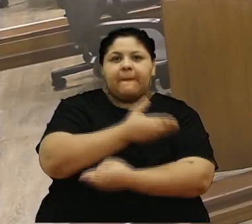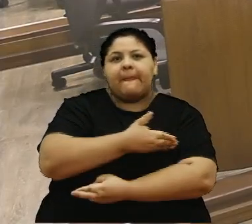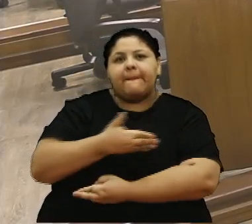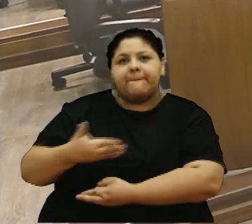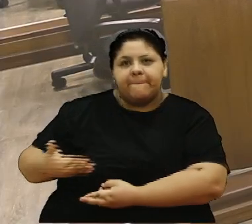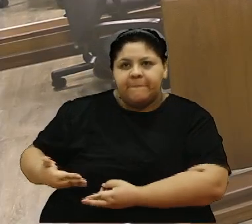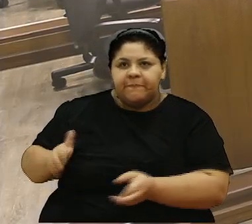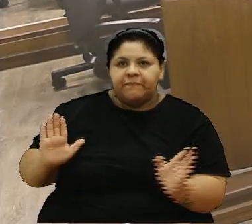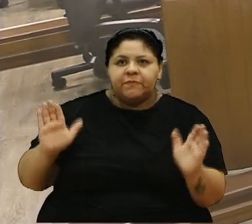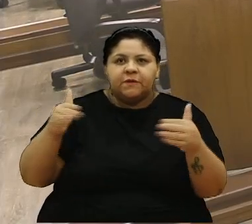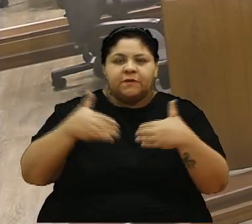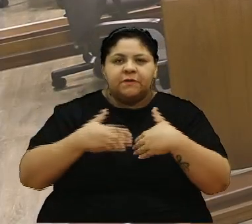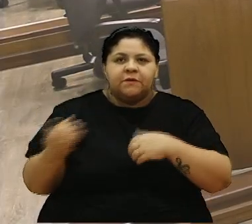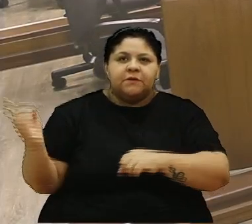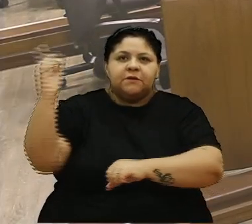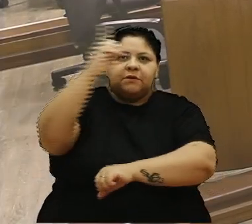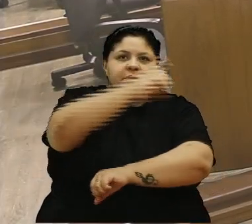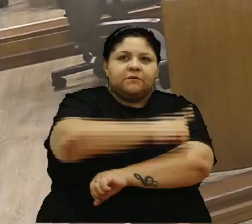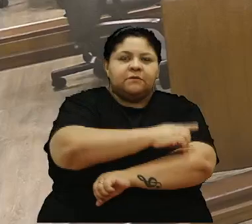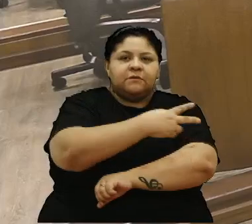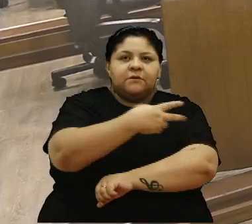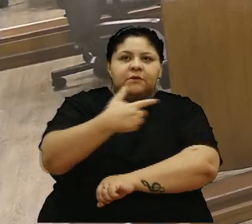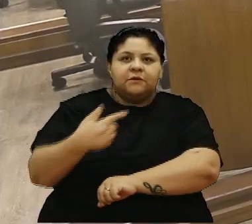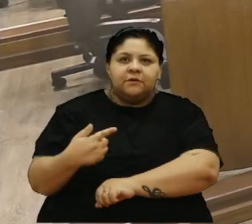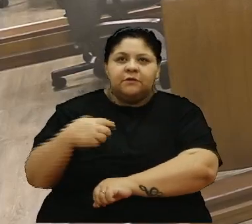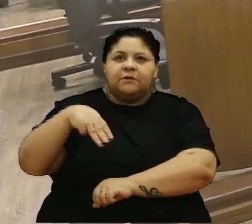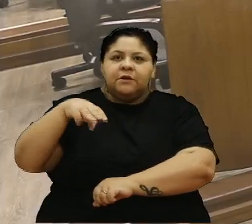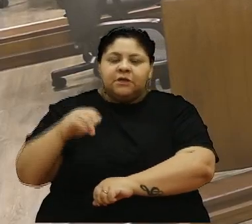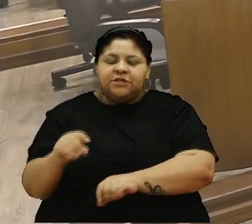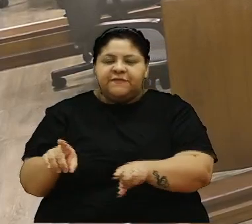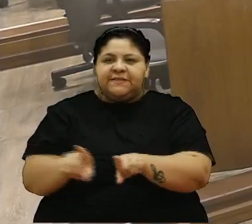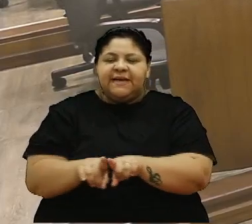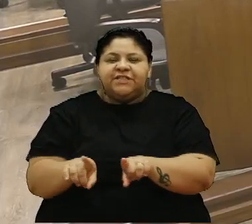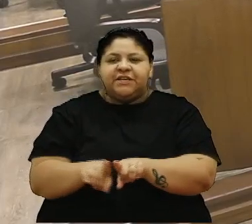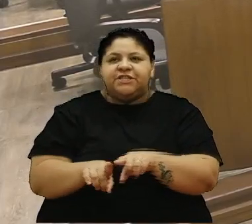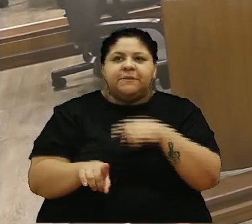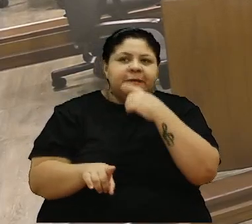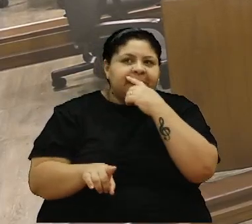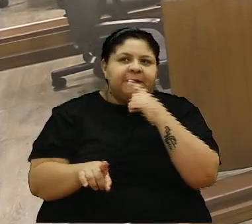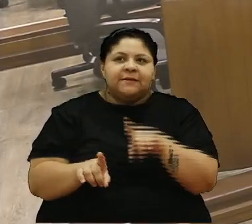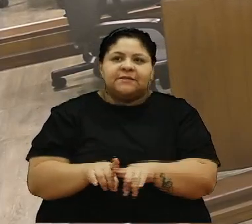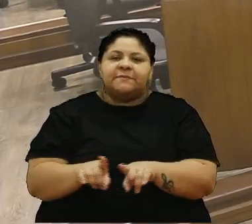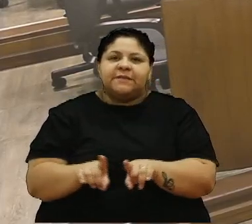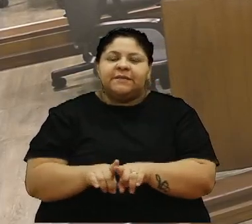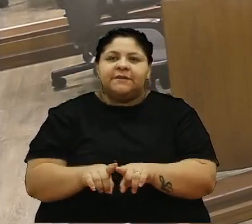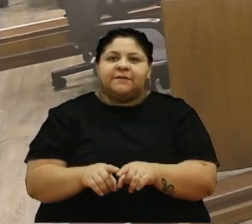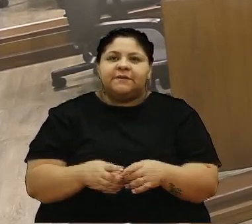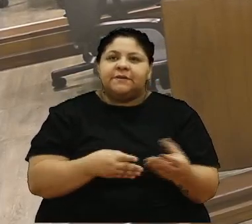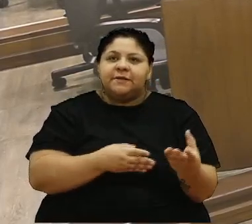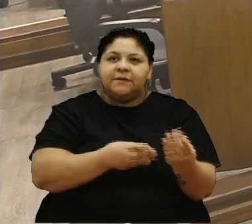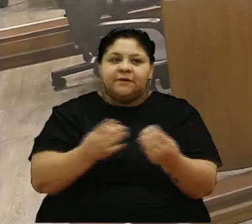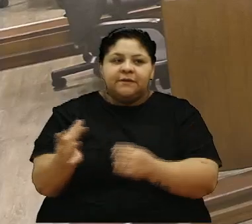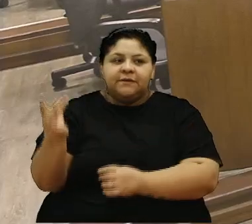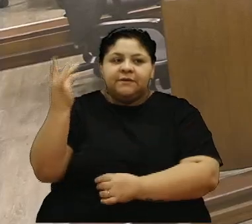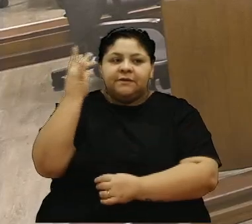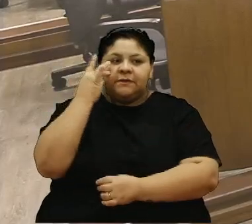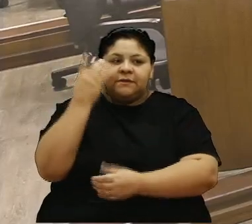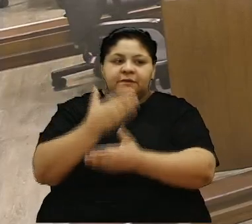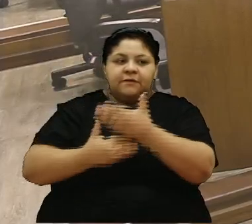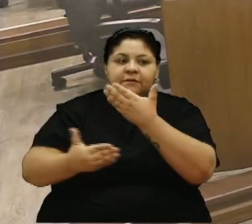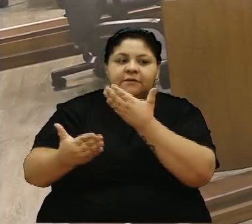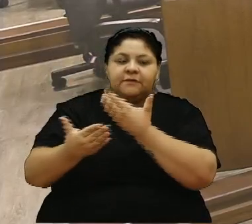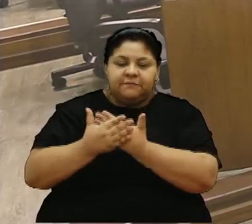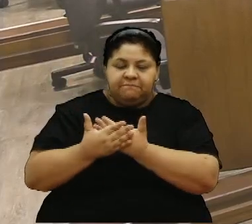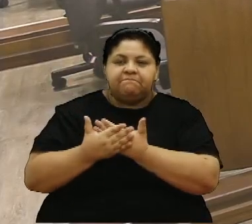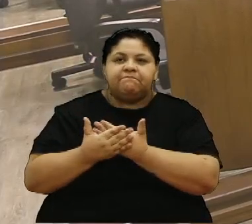sobre o autismo no dia 27 de maio e registrar que é muito importante a presença de todos. Tanto é que colocamos num